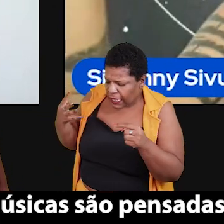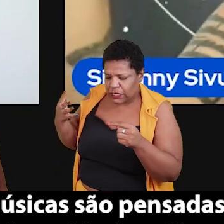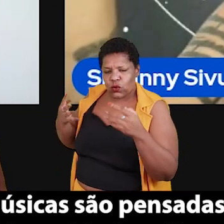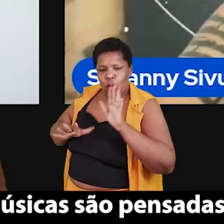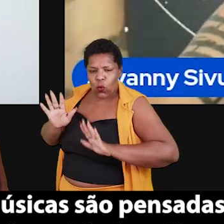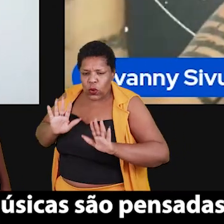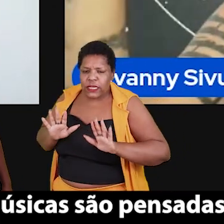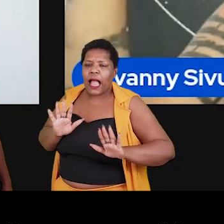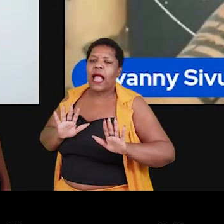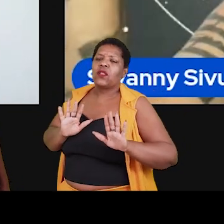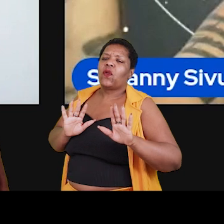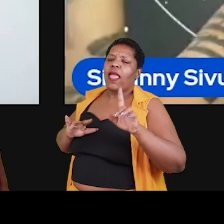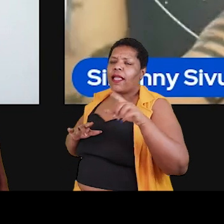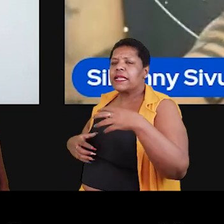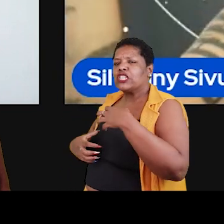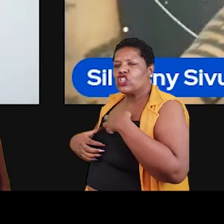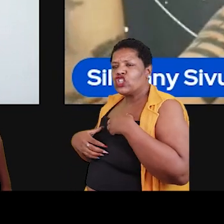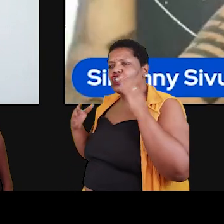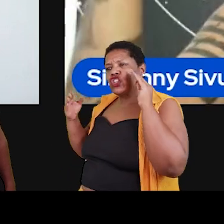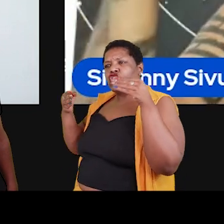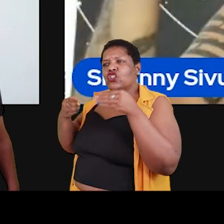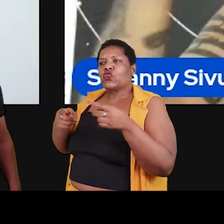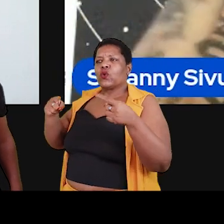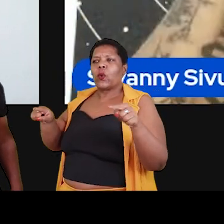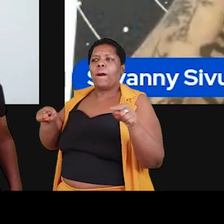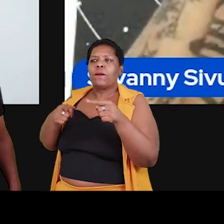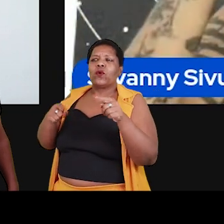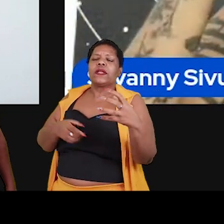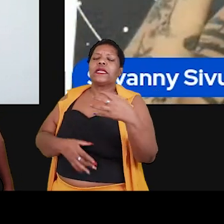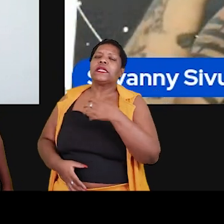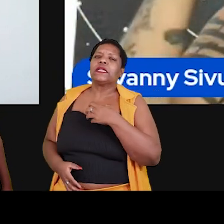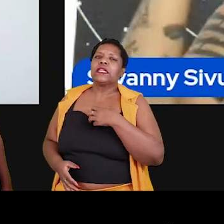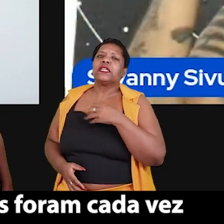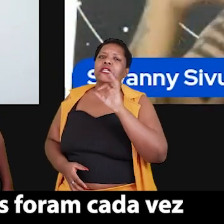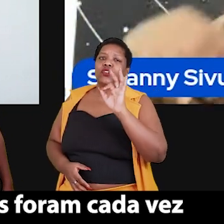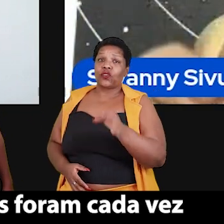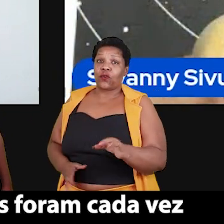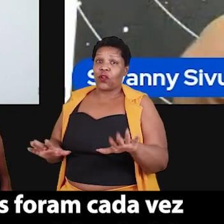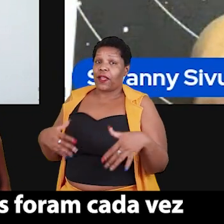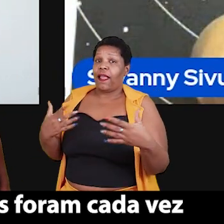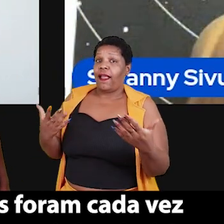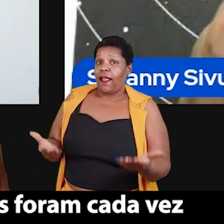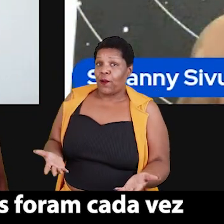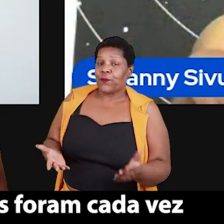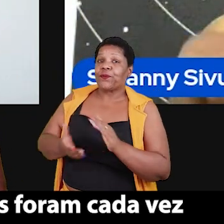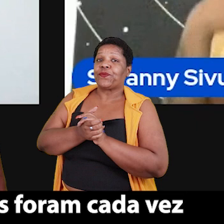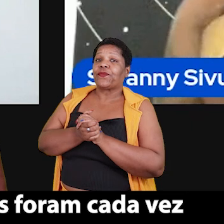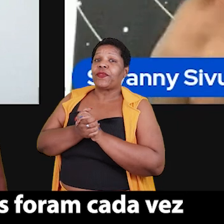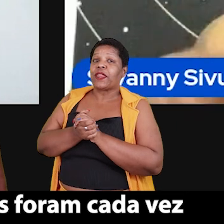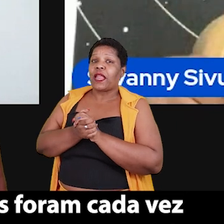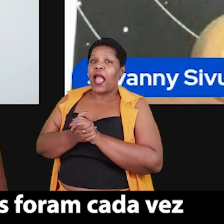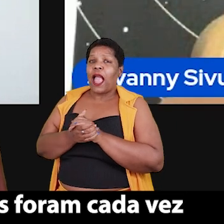muito cuidado, né? Tem que fazer um sentido aquela música que a gente está tocando. E aí eles